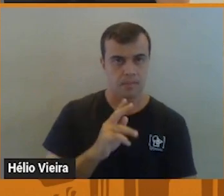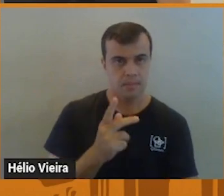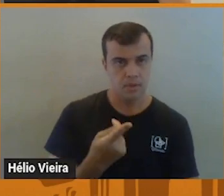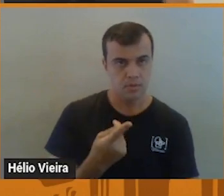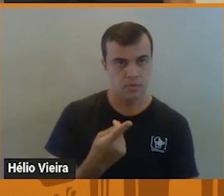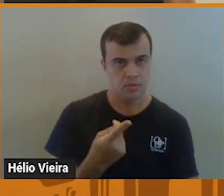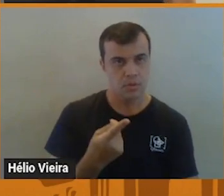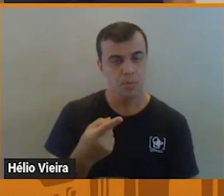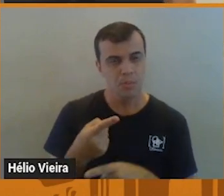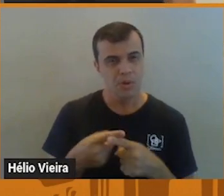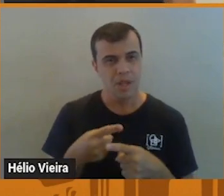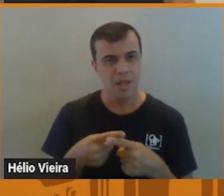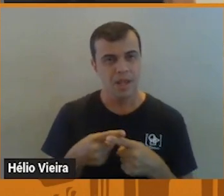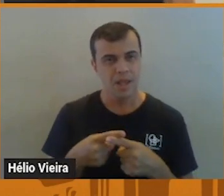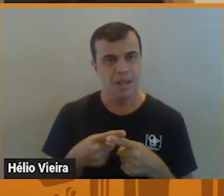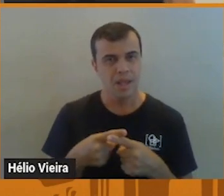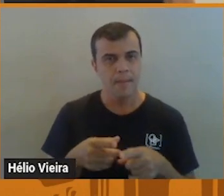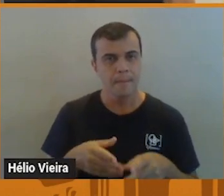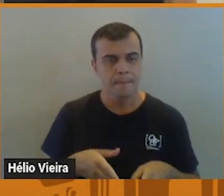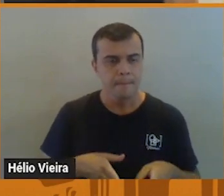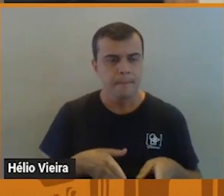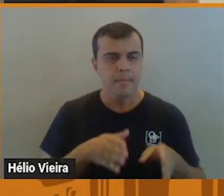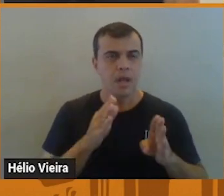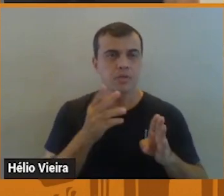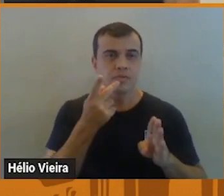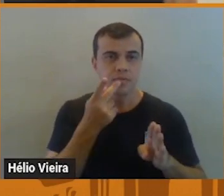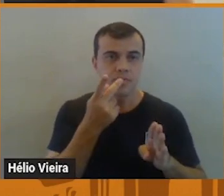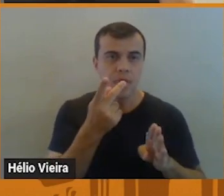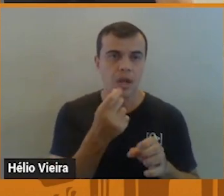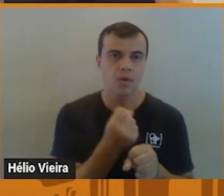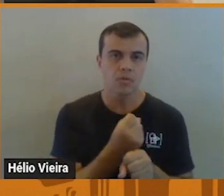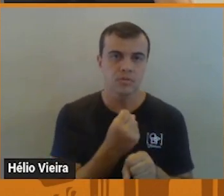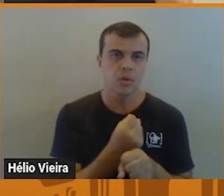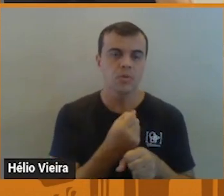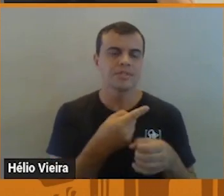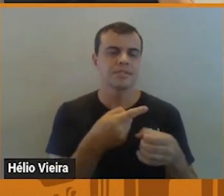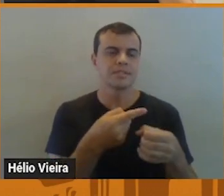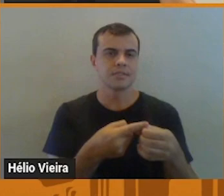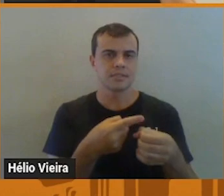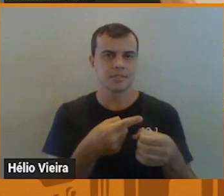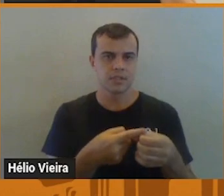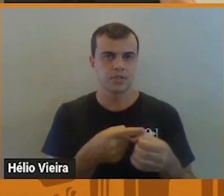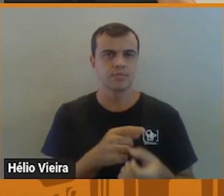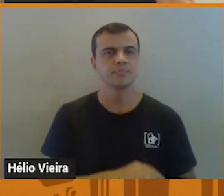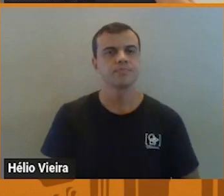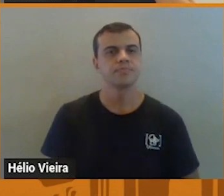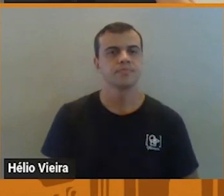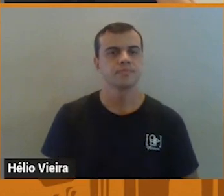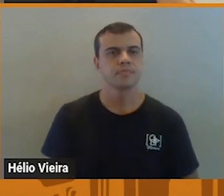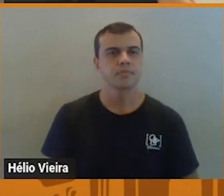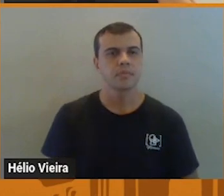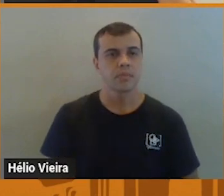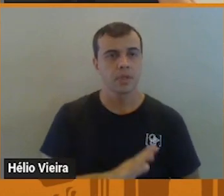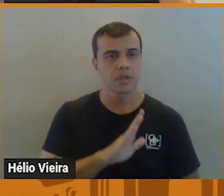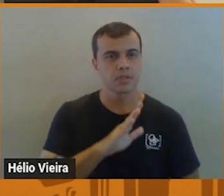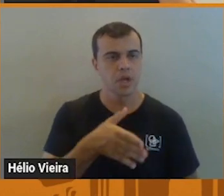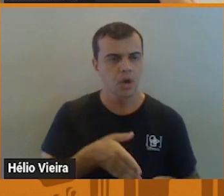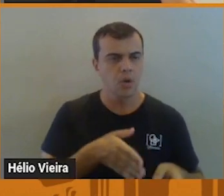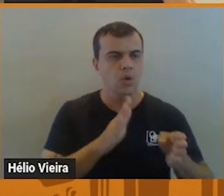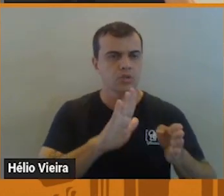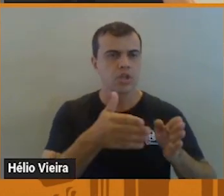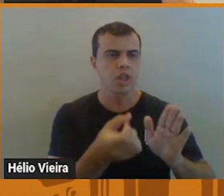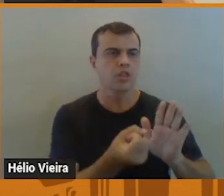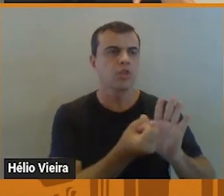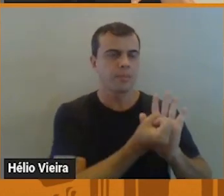né? Porque são prédios que falam da construção da cidade, né? e hoje já são todos prédios